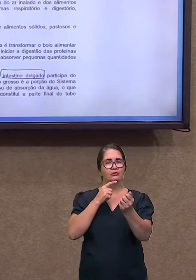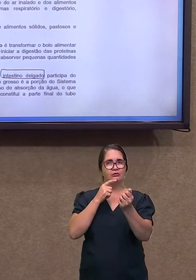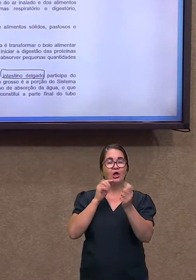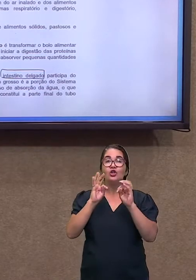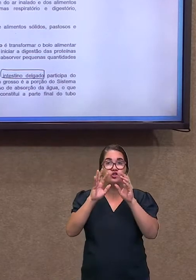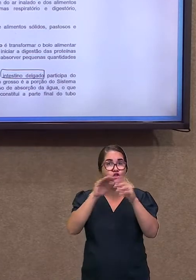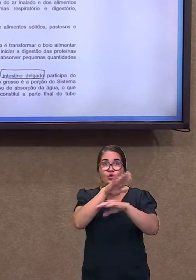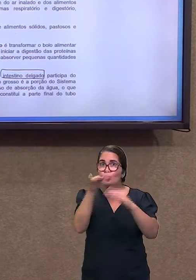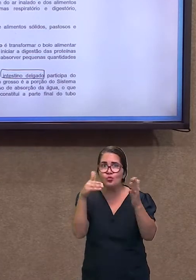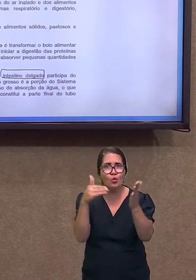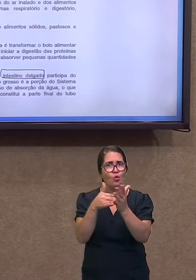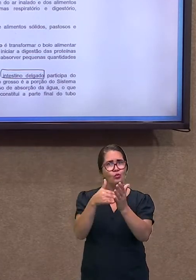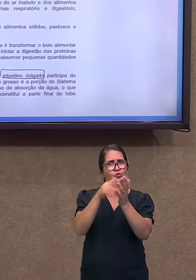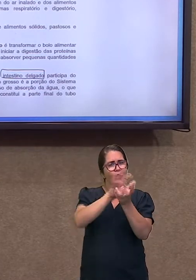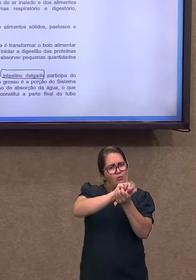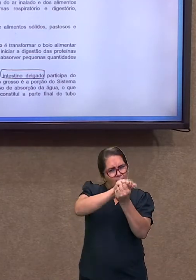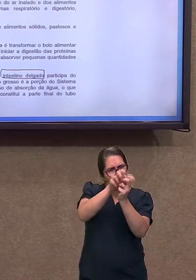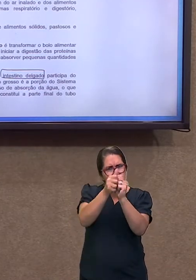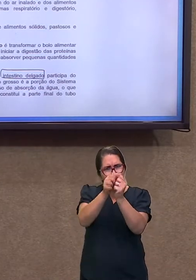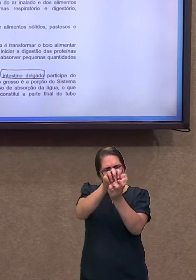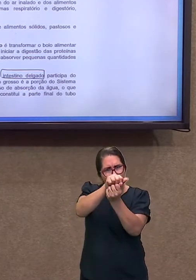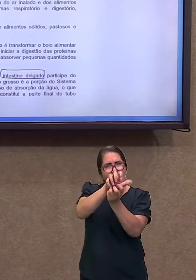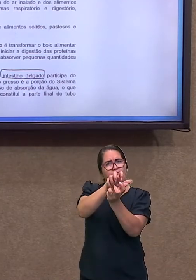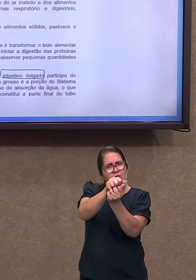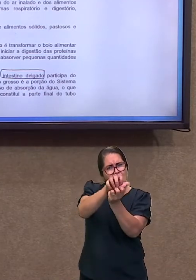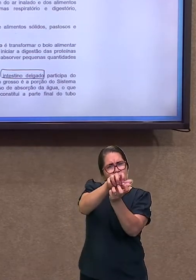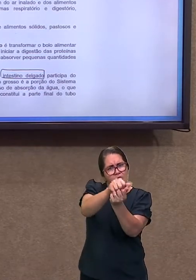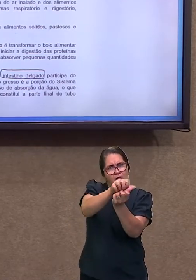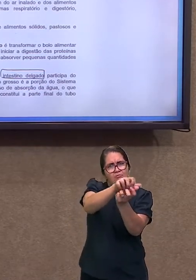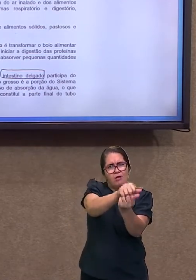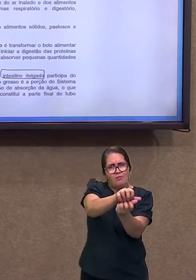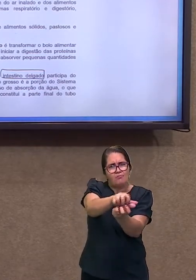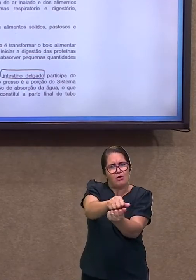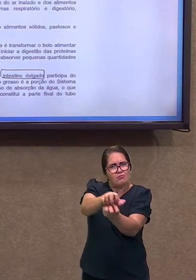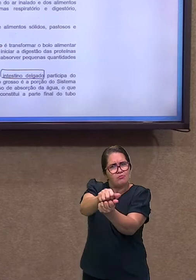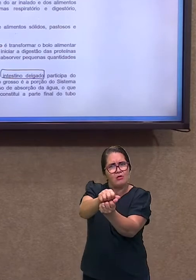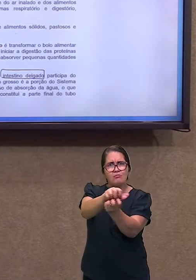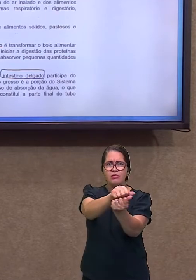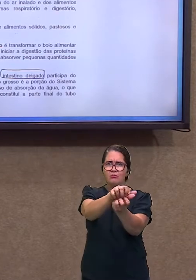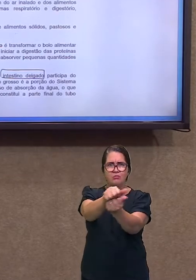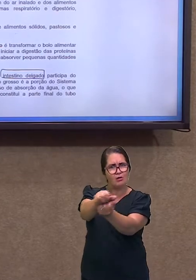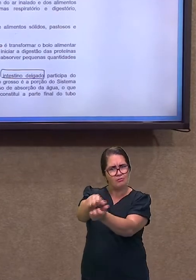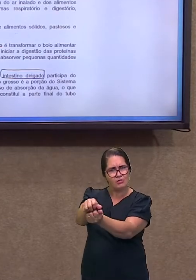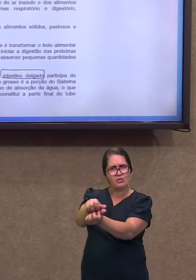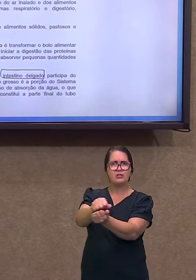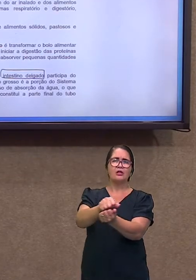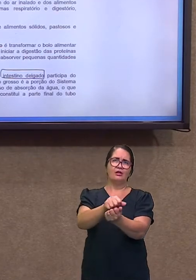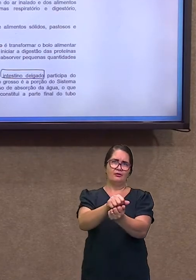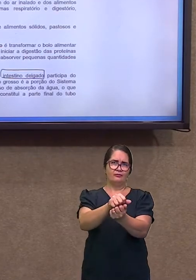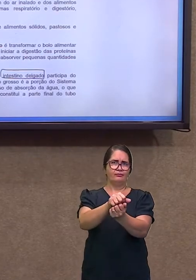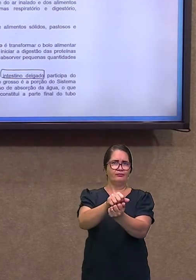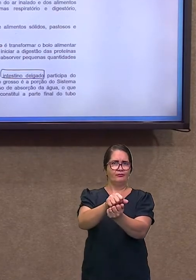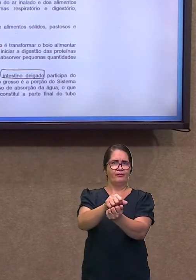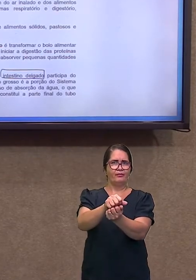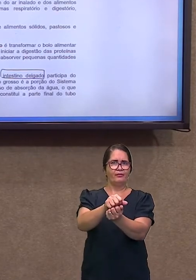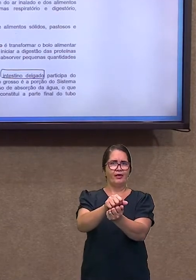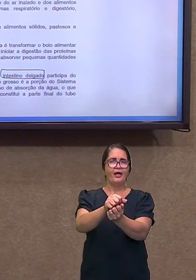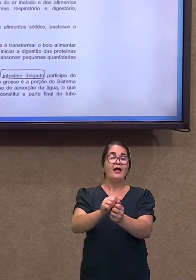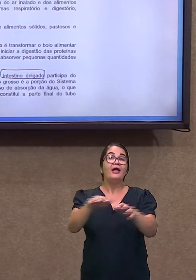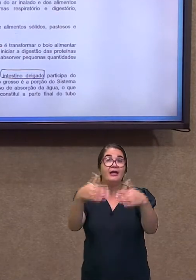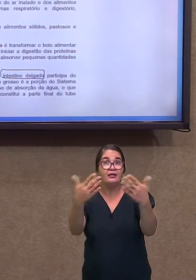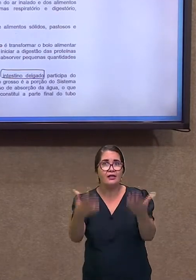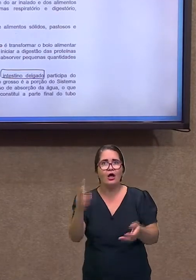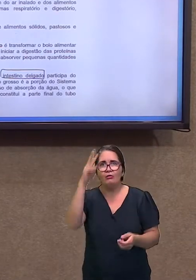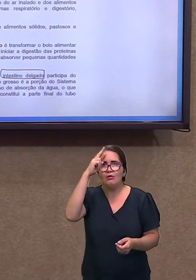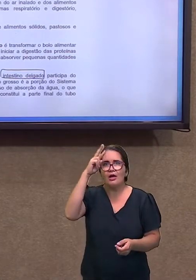é bebê, a gente não dá a ela carne para ela mastigar? Porque ela não tem dentinho para cortar, né, esse alimento.